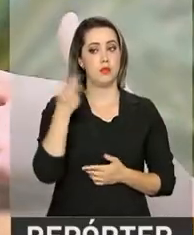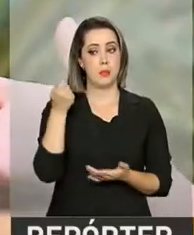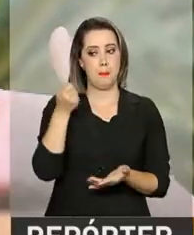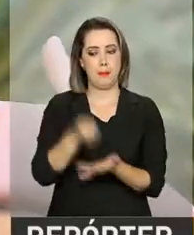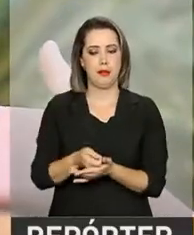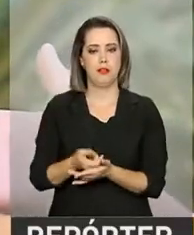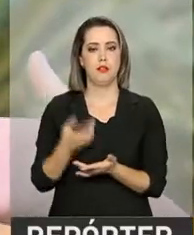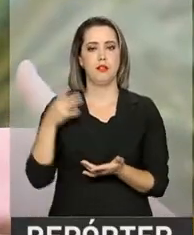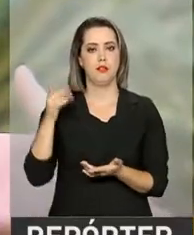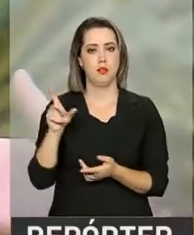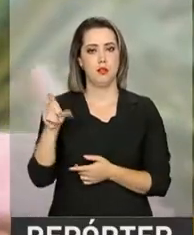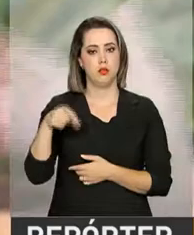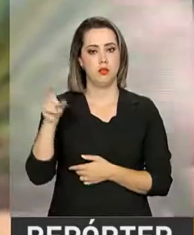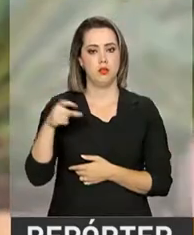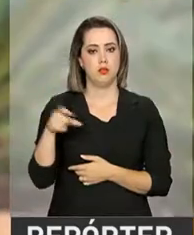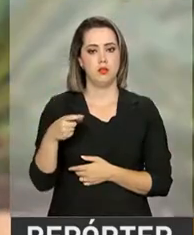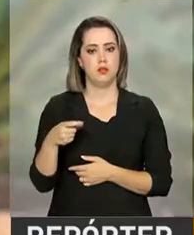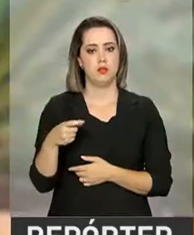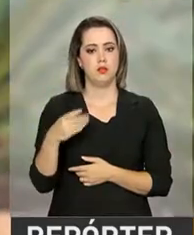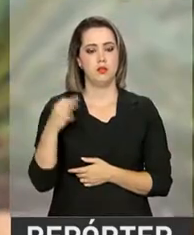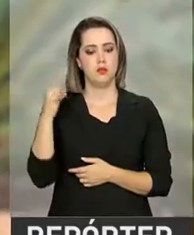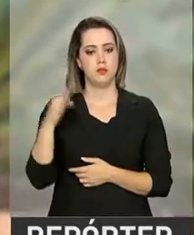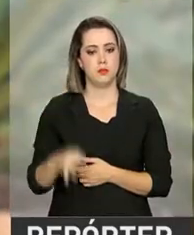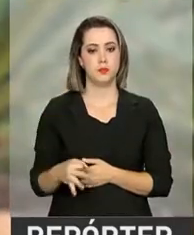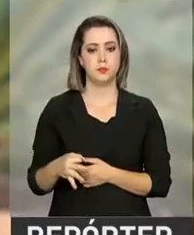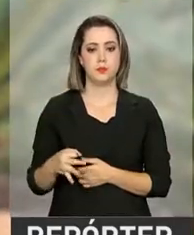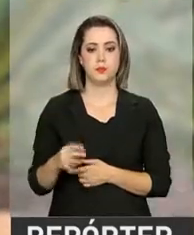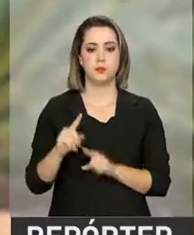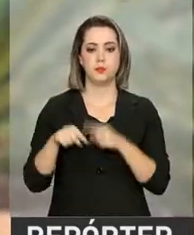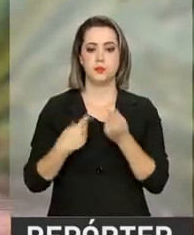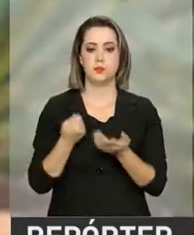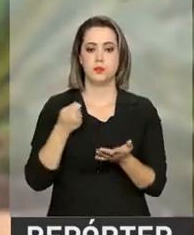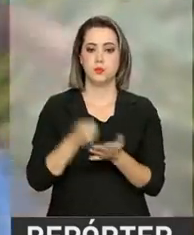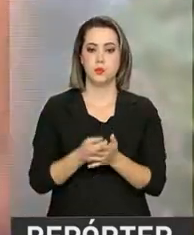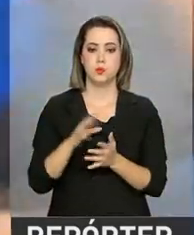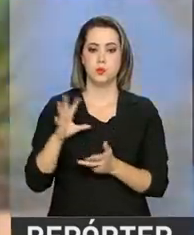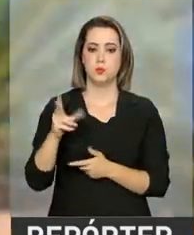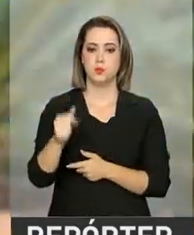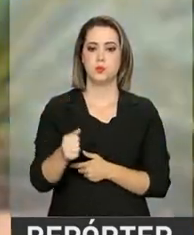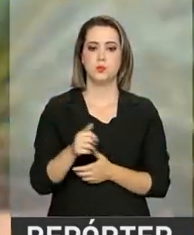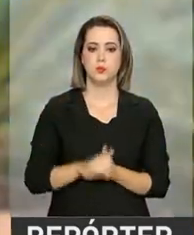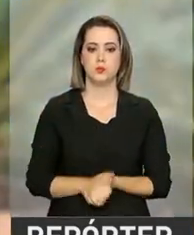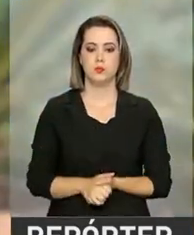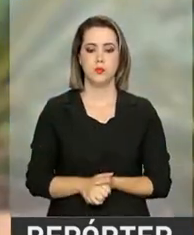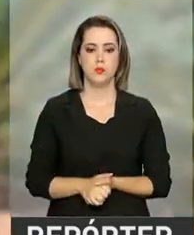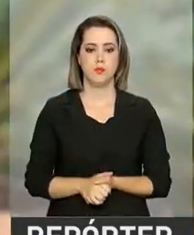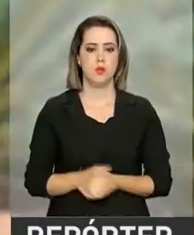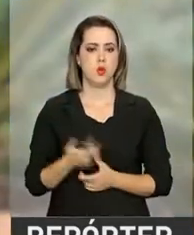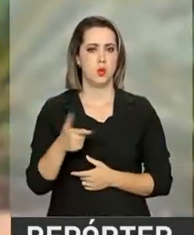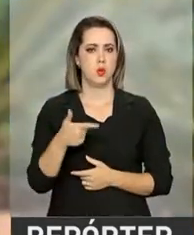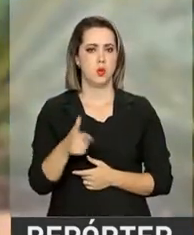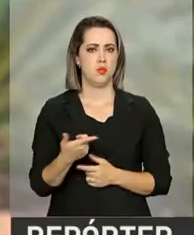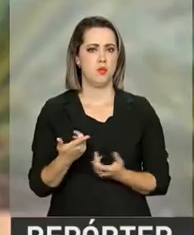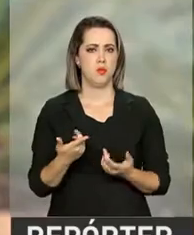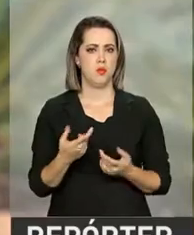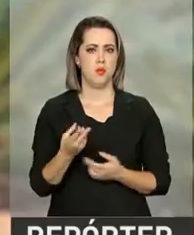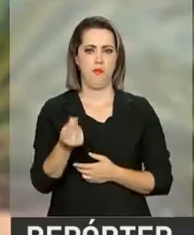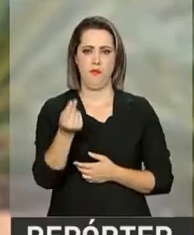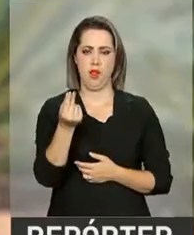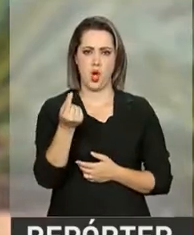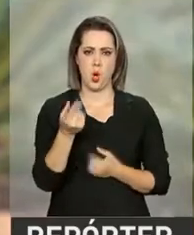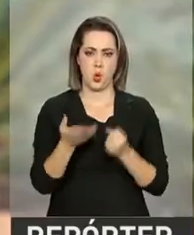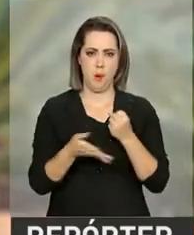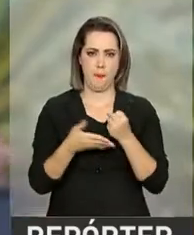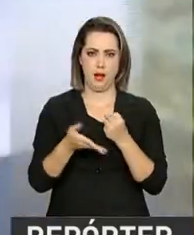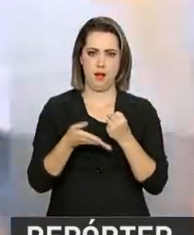contas com o cartão dizem e pagar tudo no caso e não mexa esse negócio valor 1000